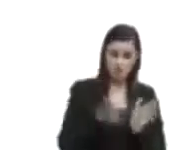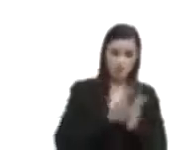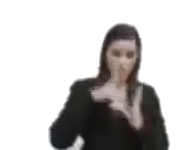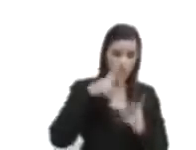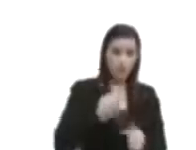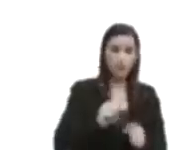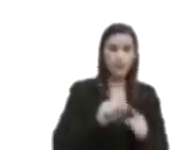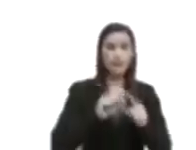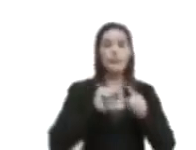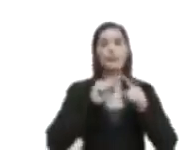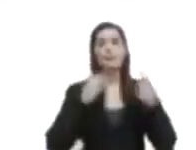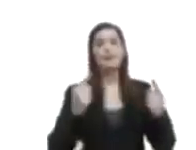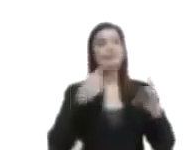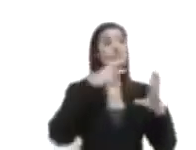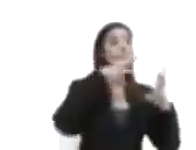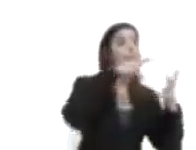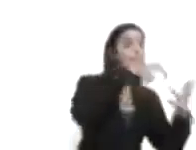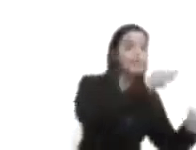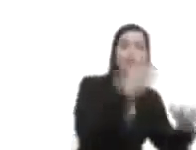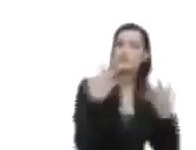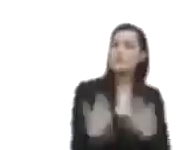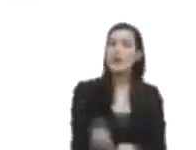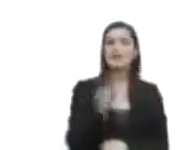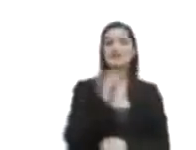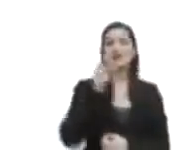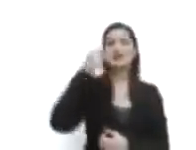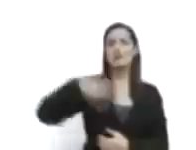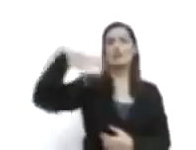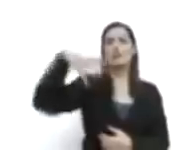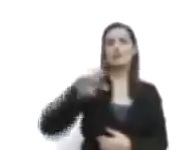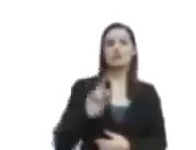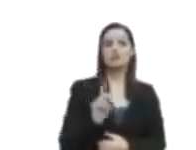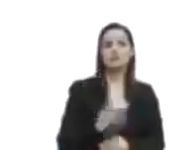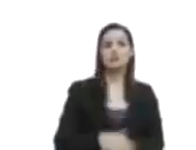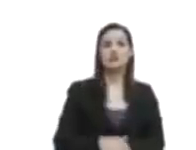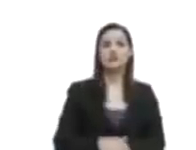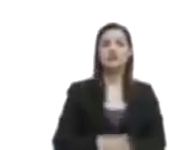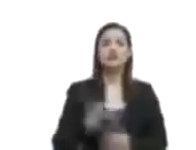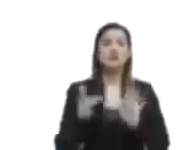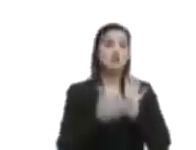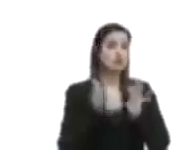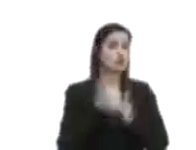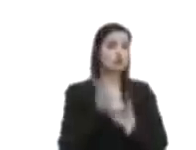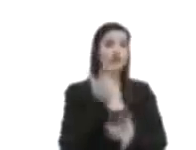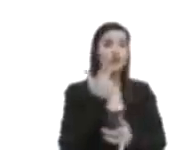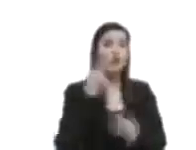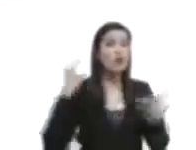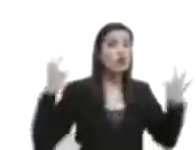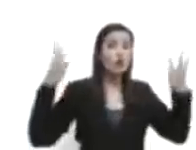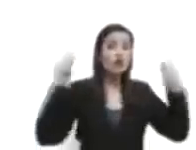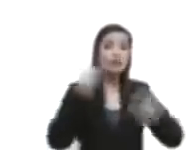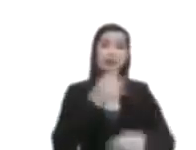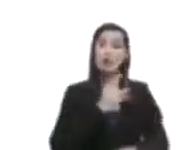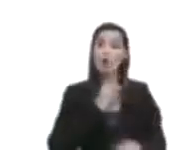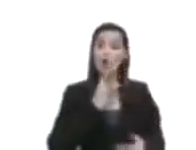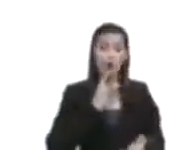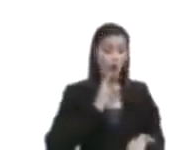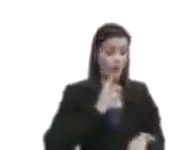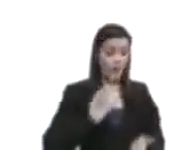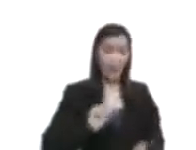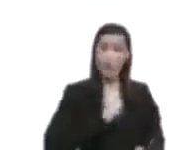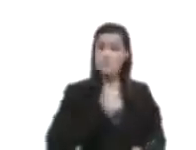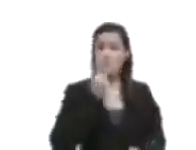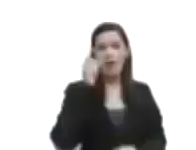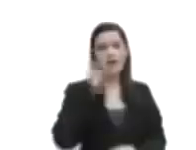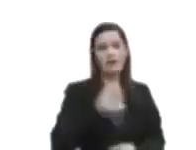más. Jesus disse, de todos serei perseguidos pelo meu nome, de todos